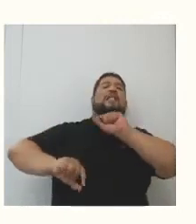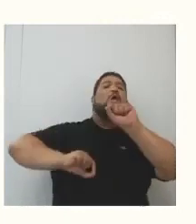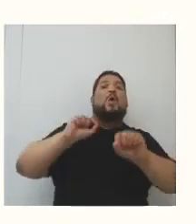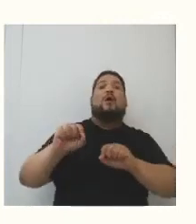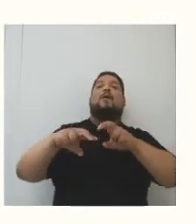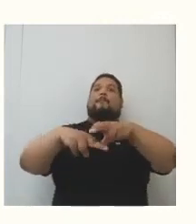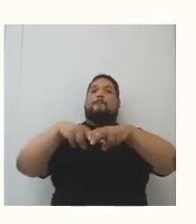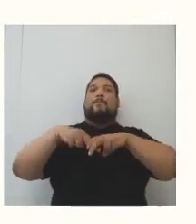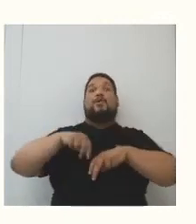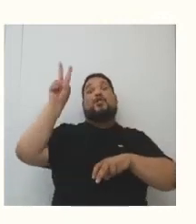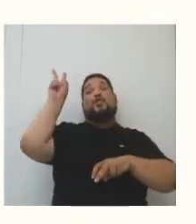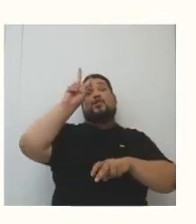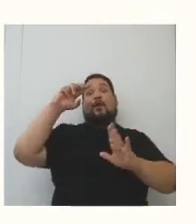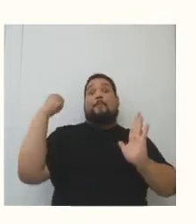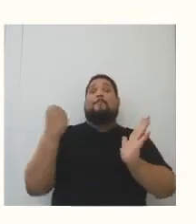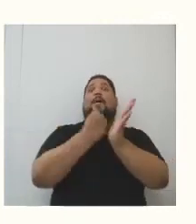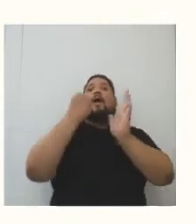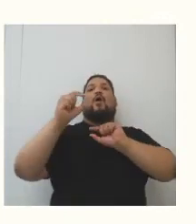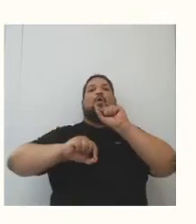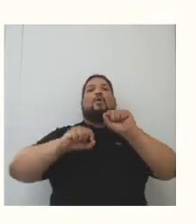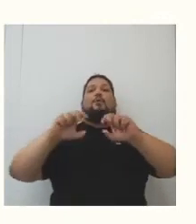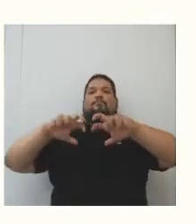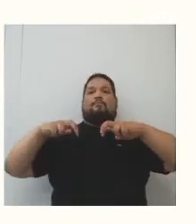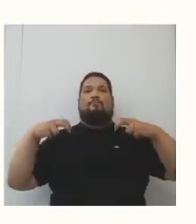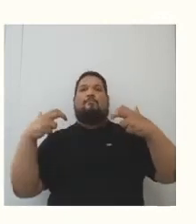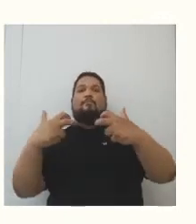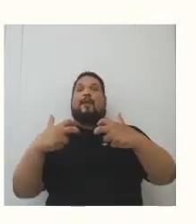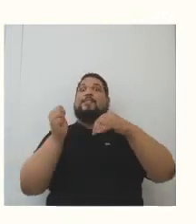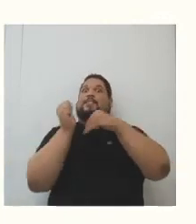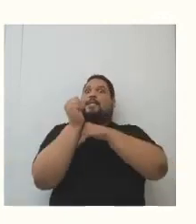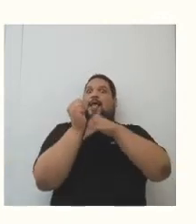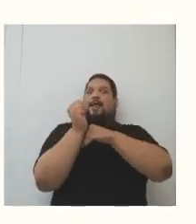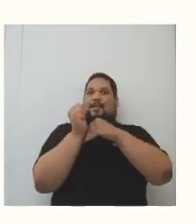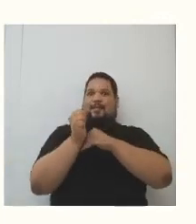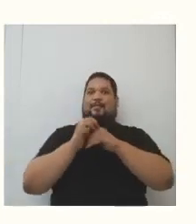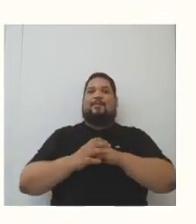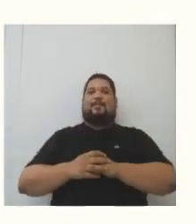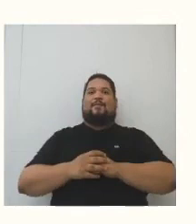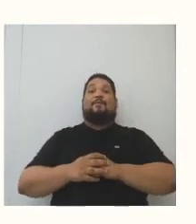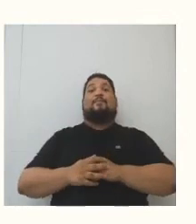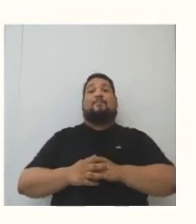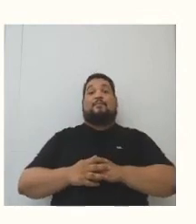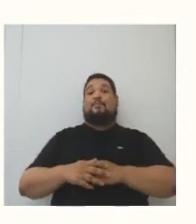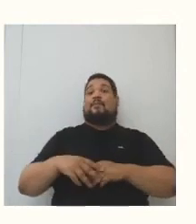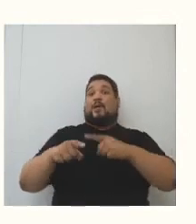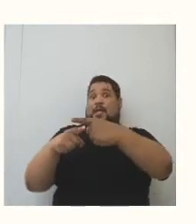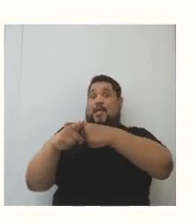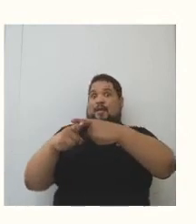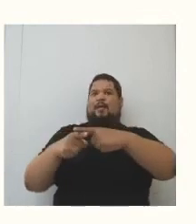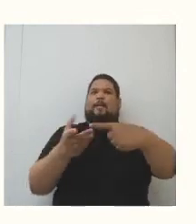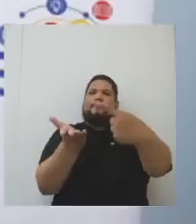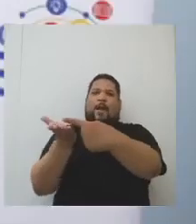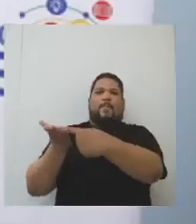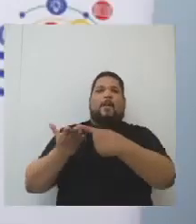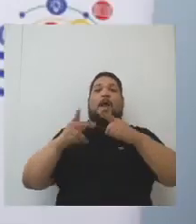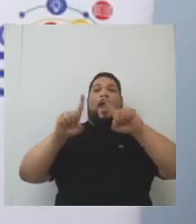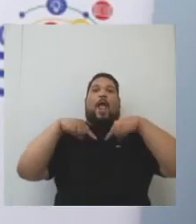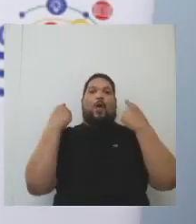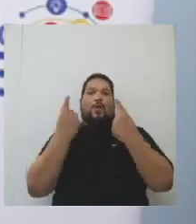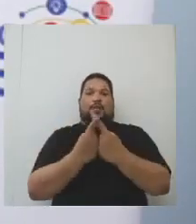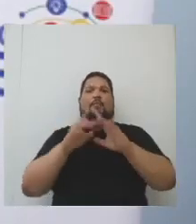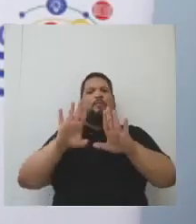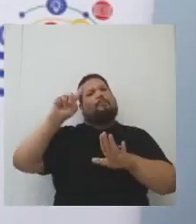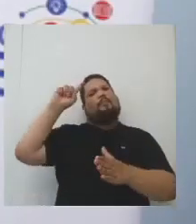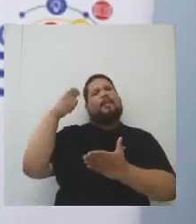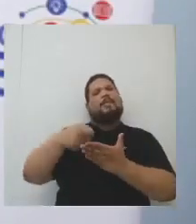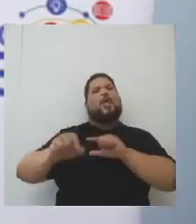ocorre na história a famosa convenção secreta. Os ingleses organizam esta reunião e aí o que é que fica